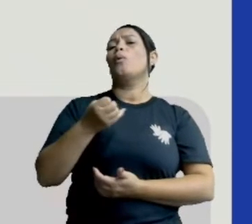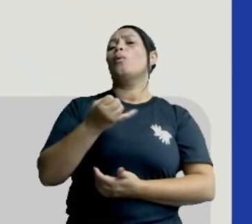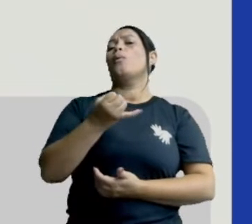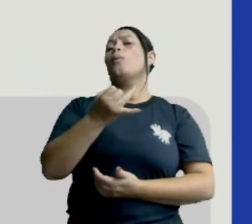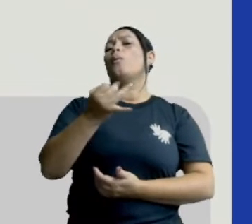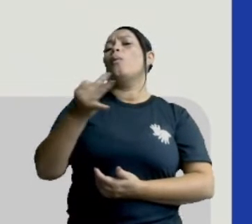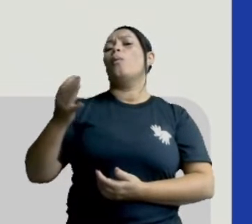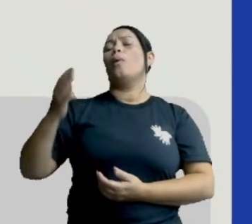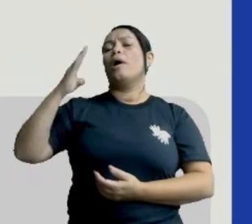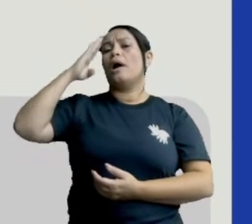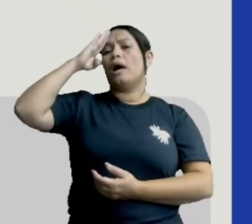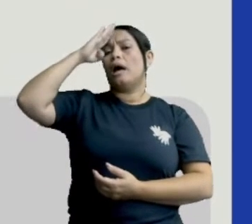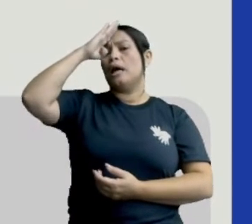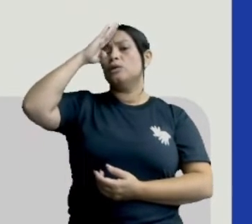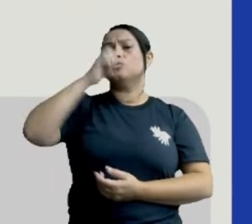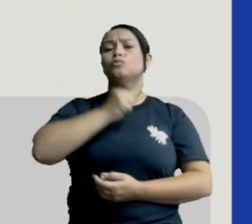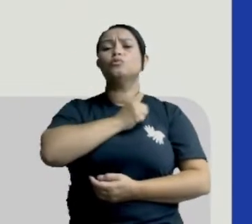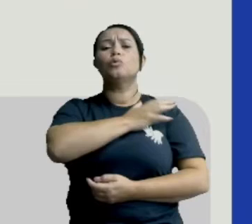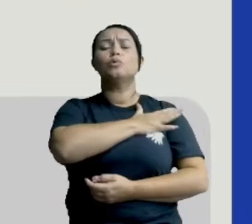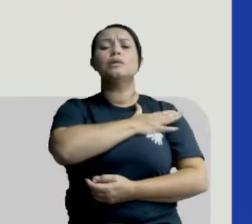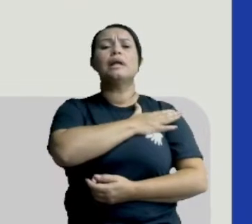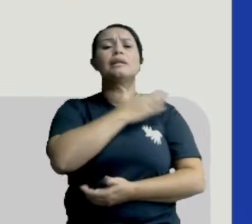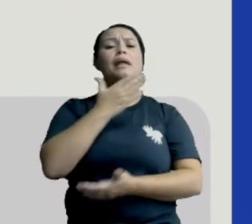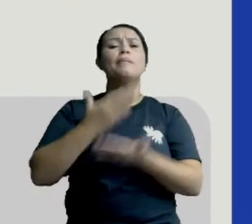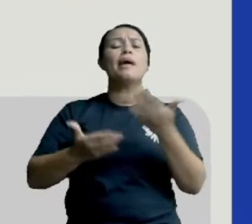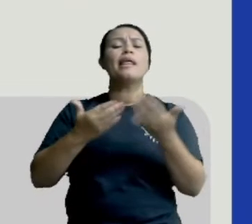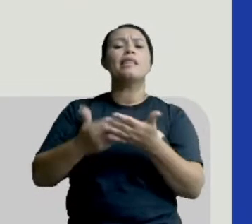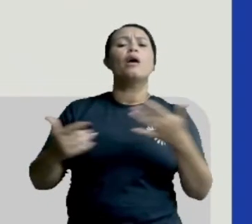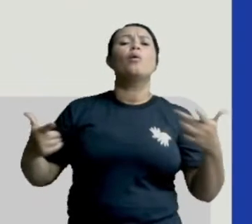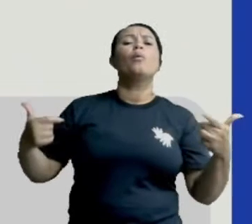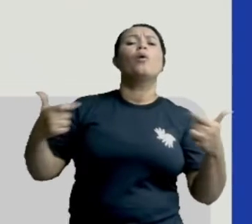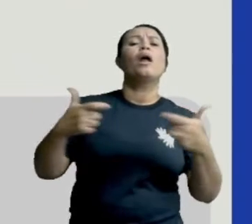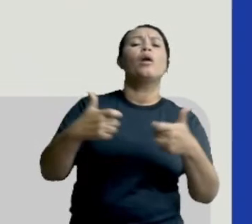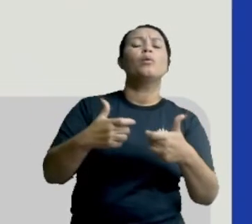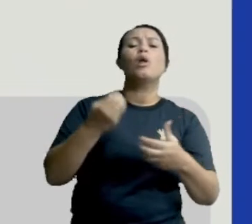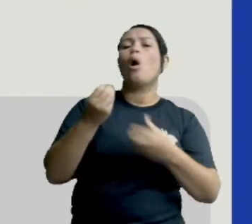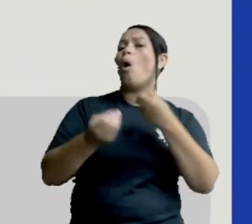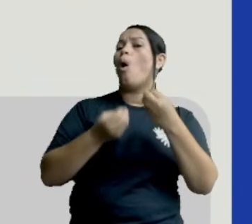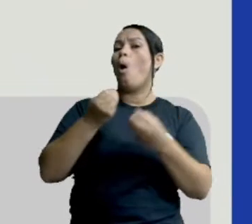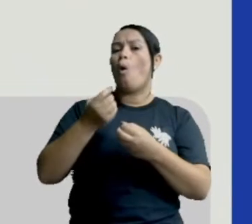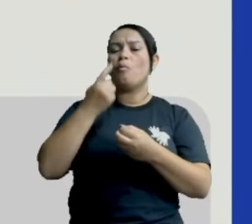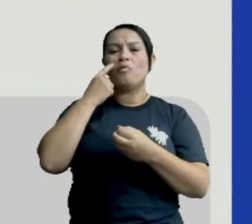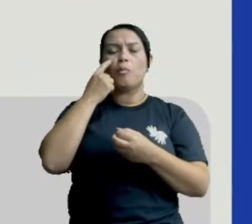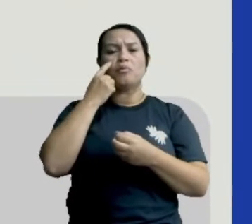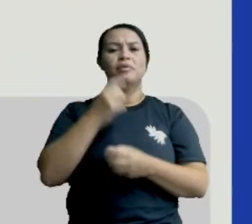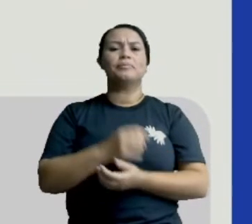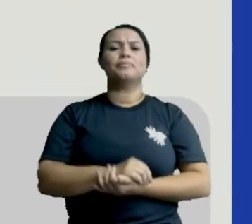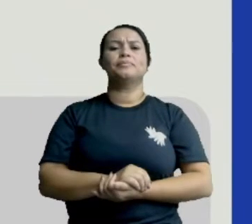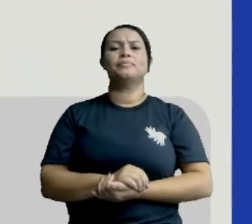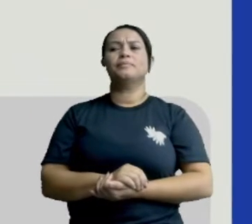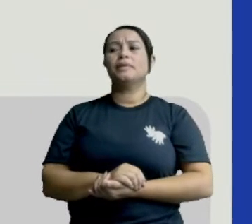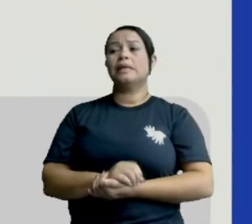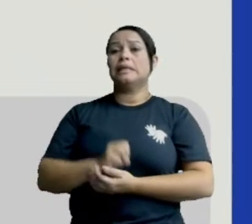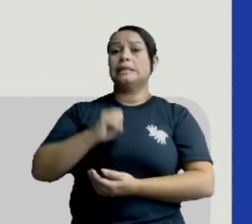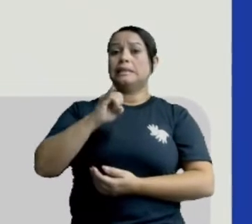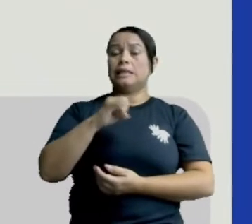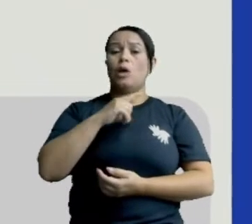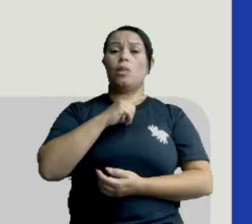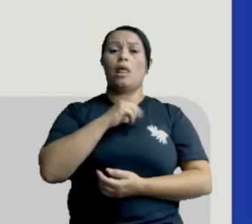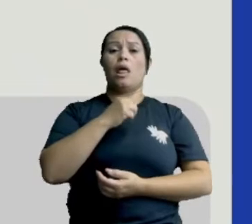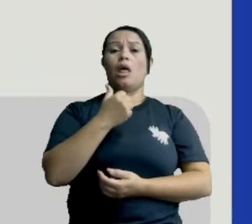quantos soldados, certo? Ele perdeu durante o confronto. Como é que a gente faz essa operação? Se eu